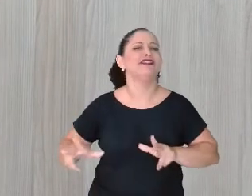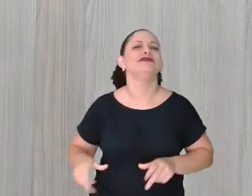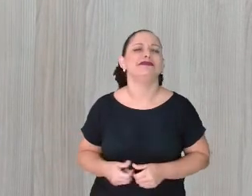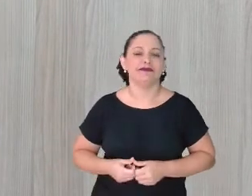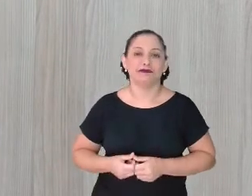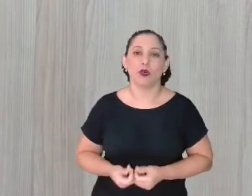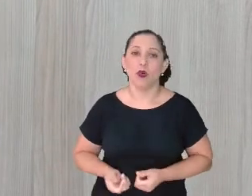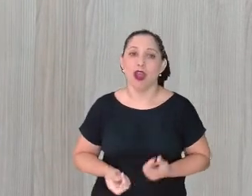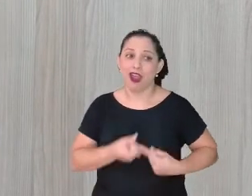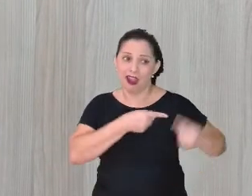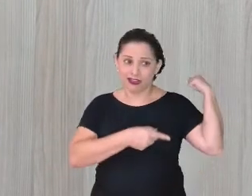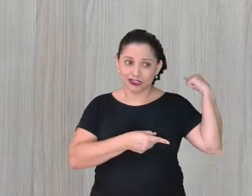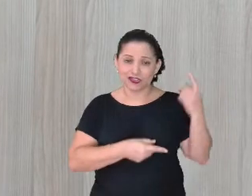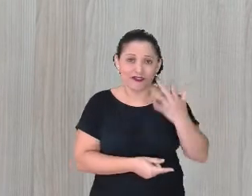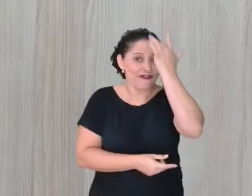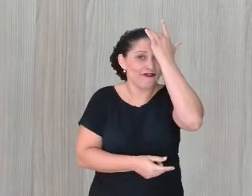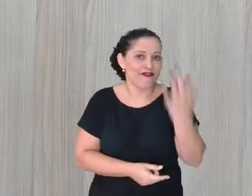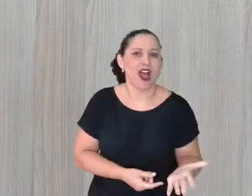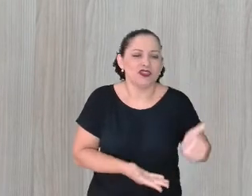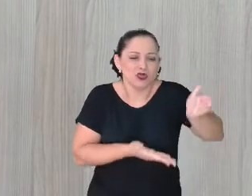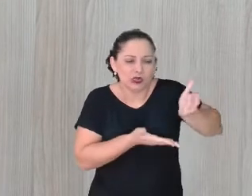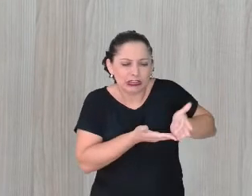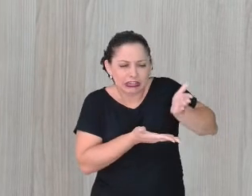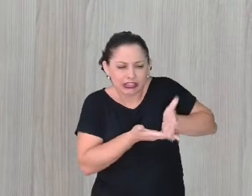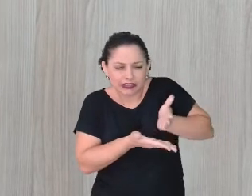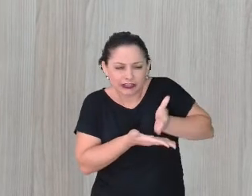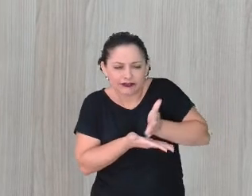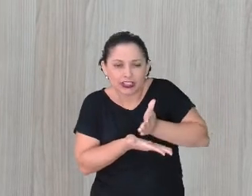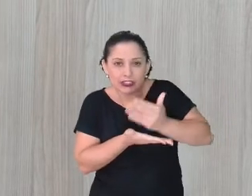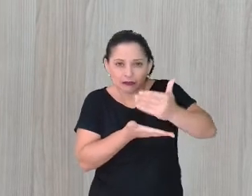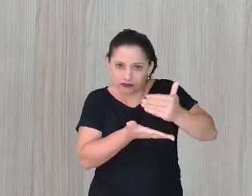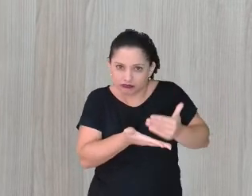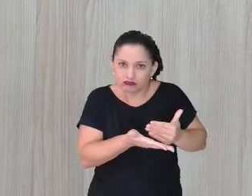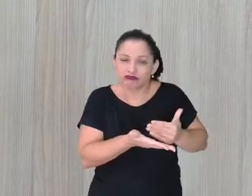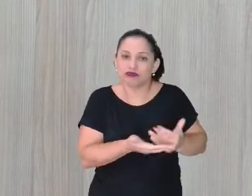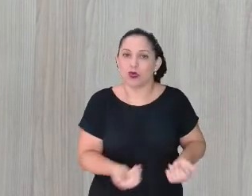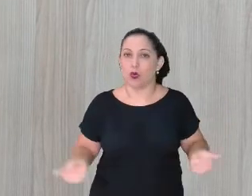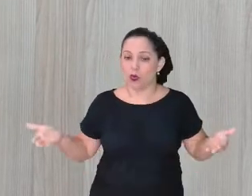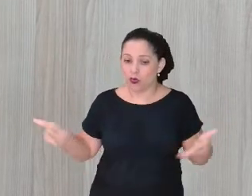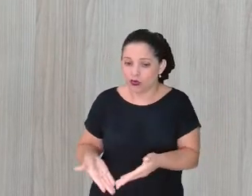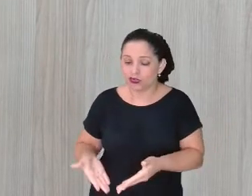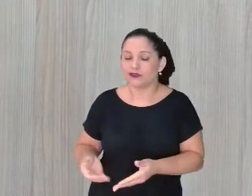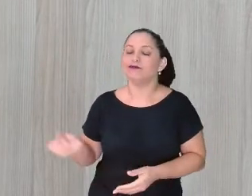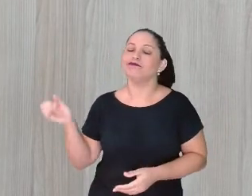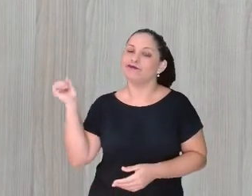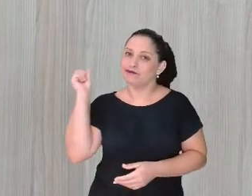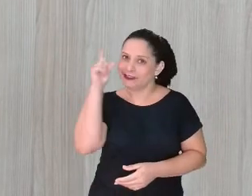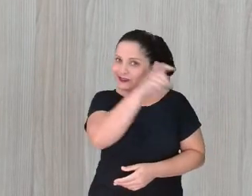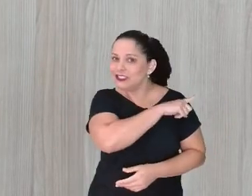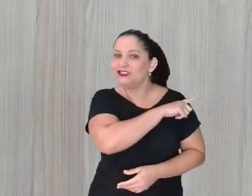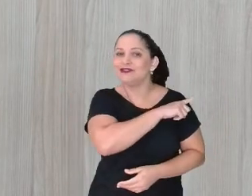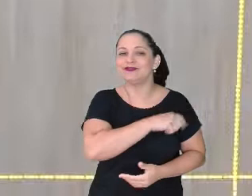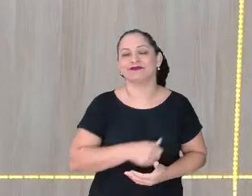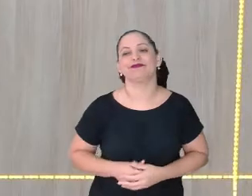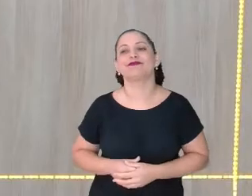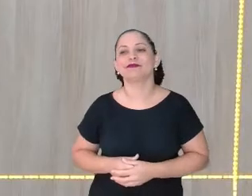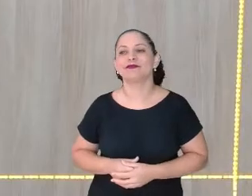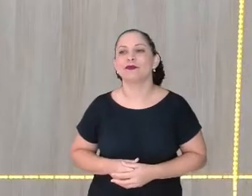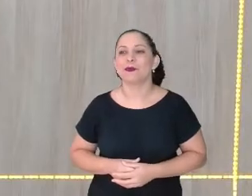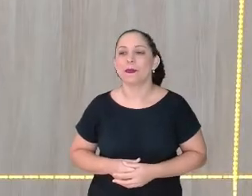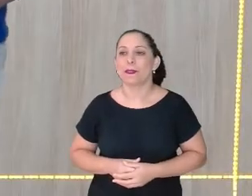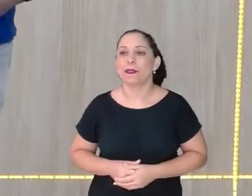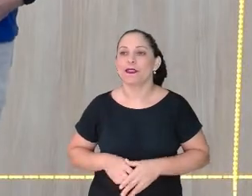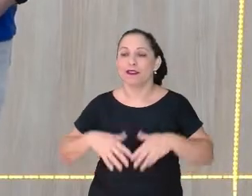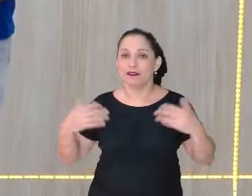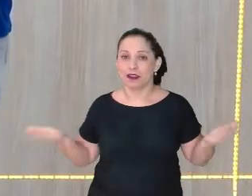se dividir, né, se ter relações mais justas do que no tempo de hoje. Beleza. Então aí a